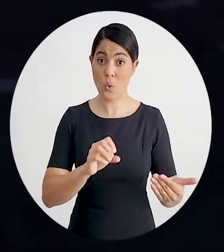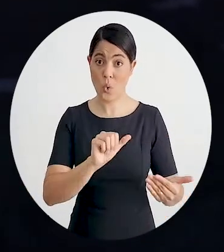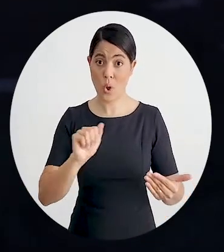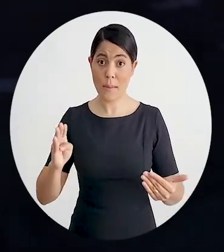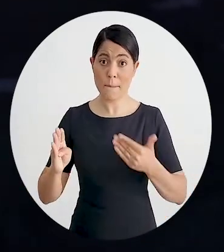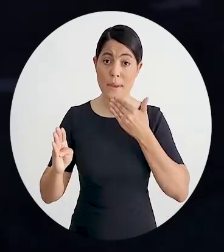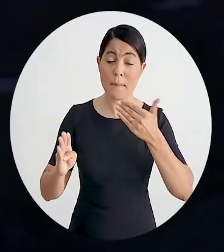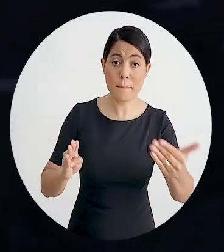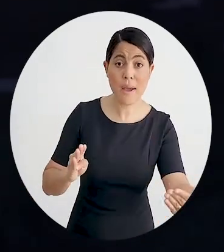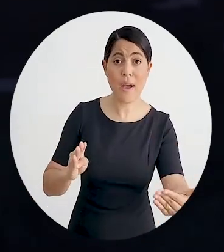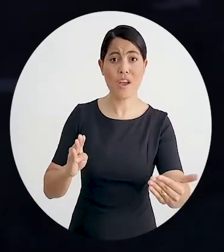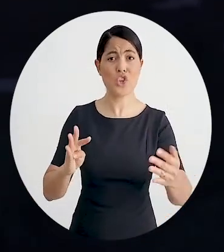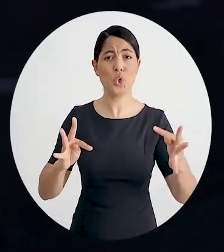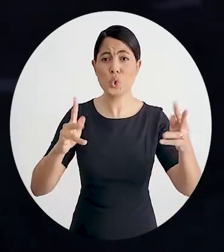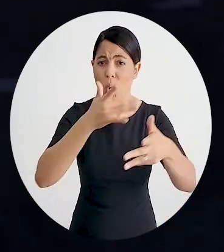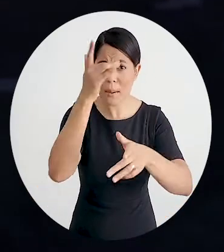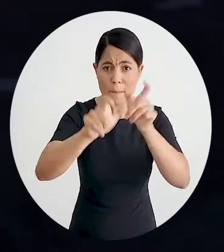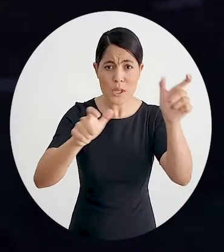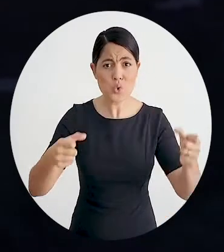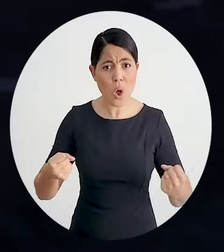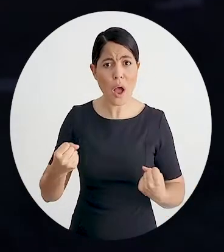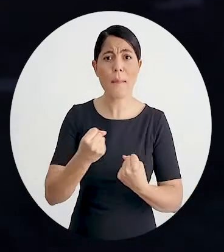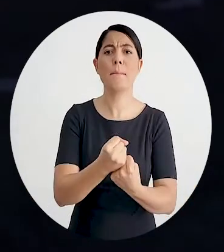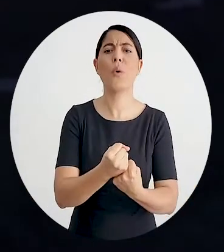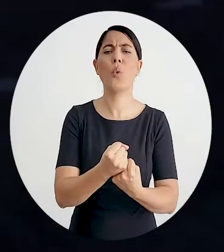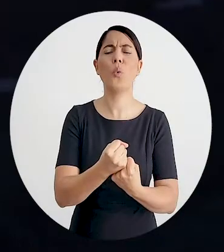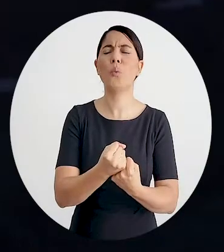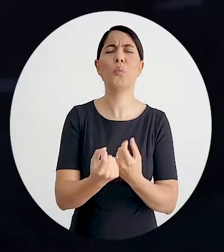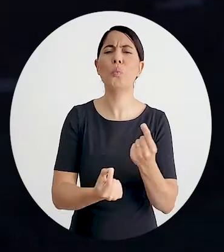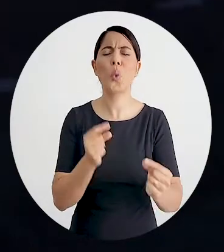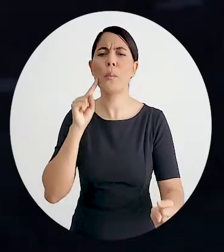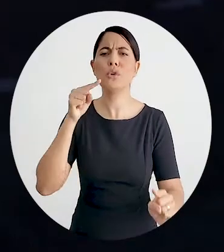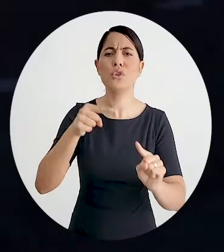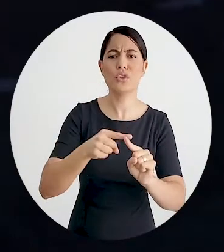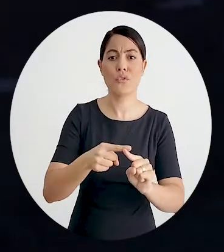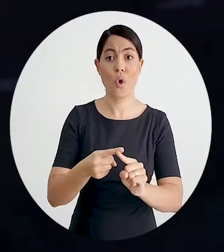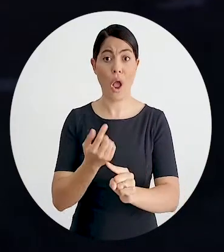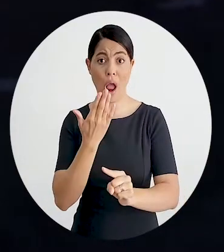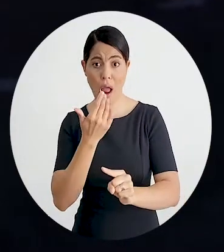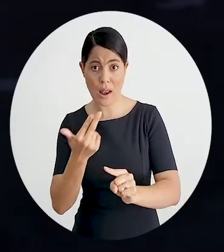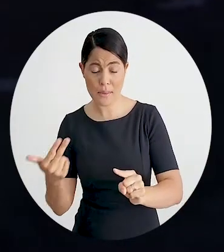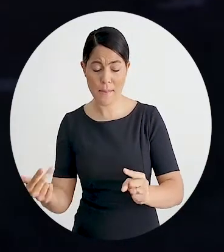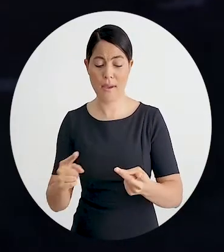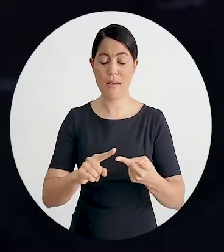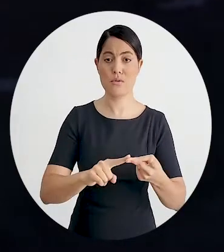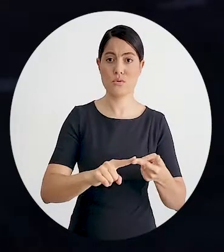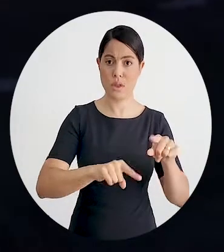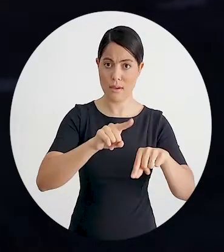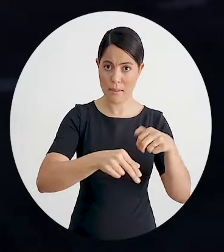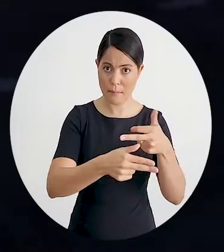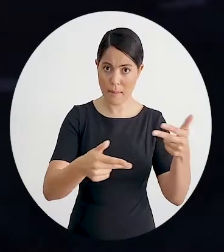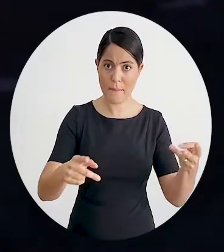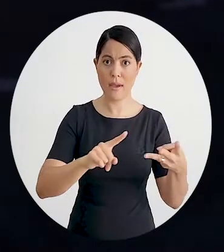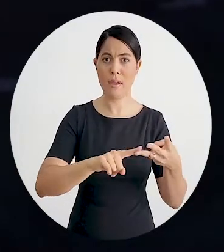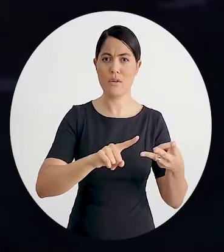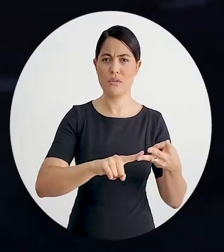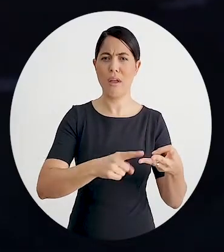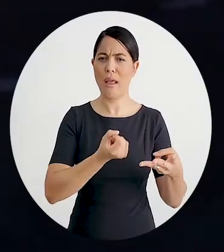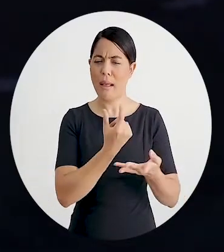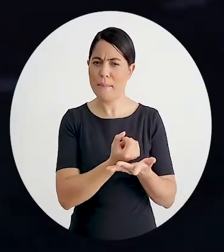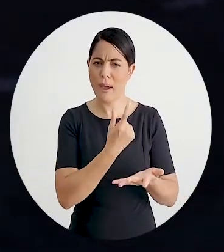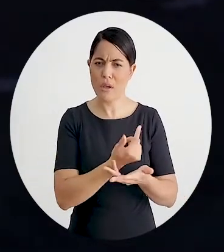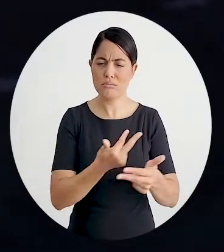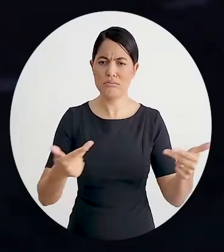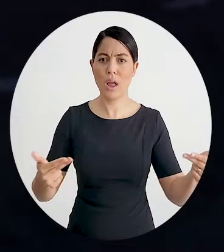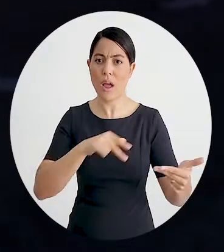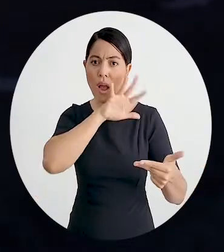para arrecadar alimentos, medicamentos e equipamentos médico-veterinários que auxiliem as entidades atuantes no salvamento